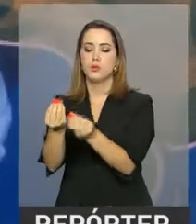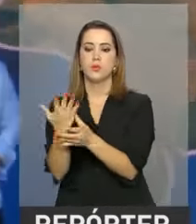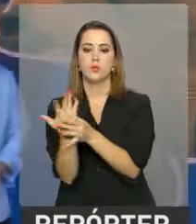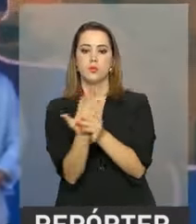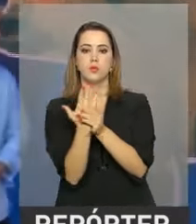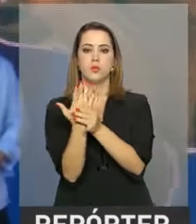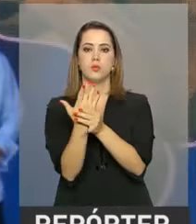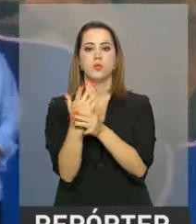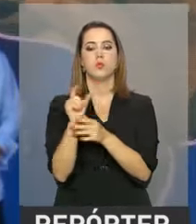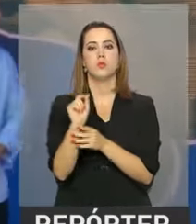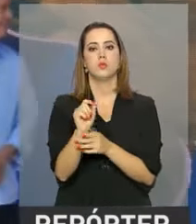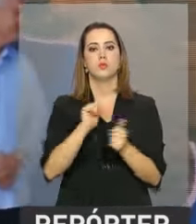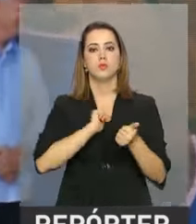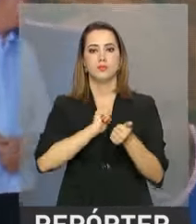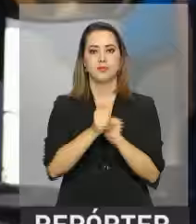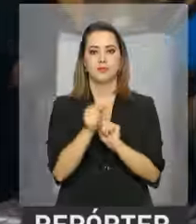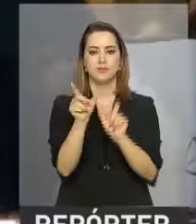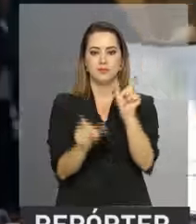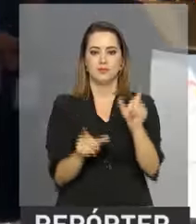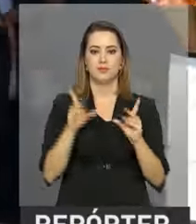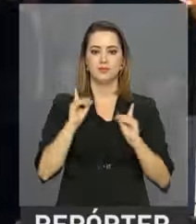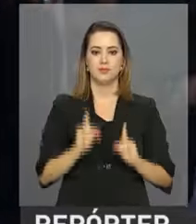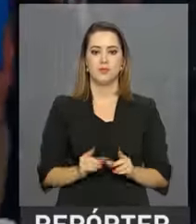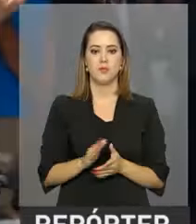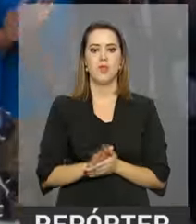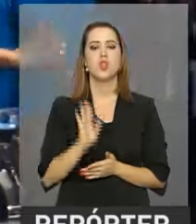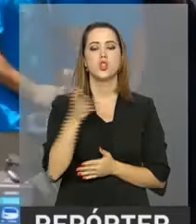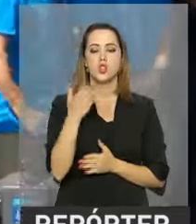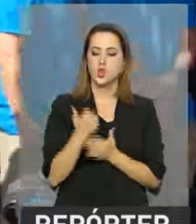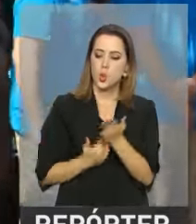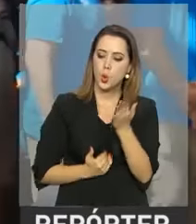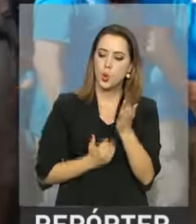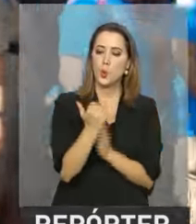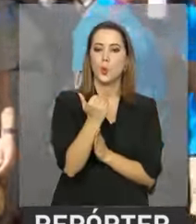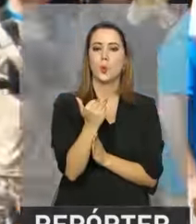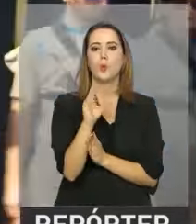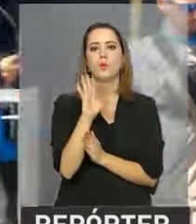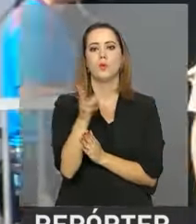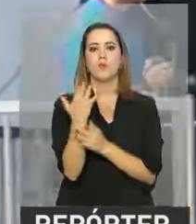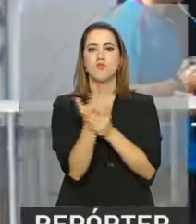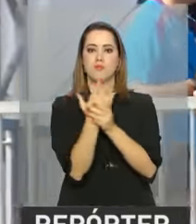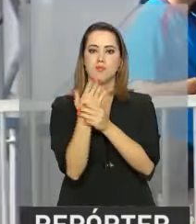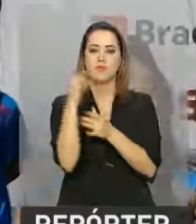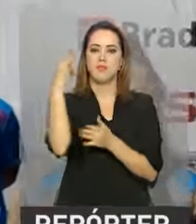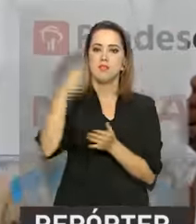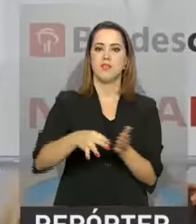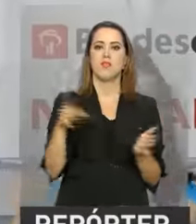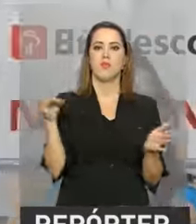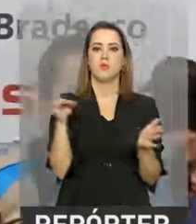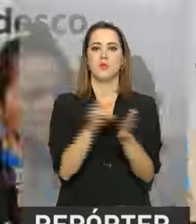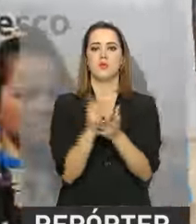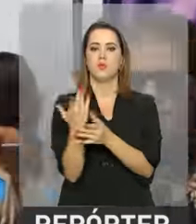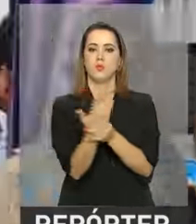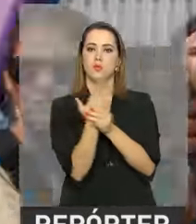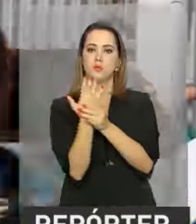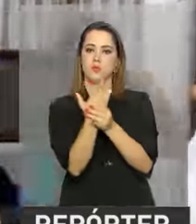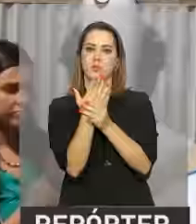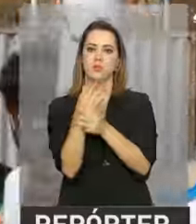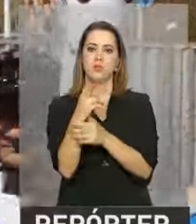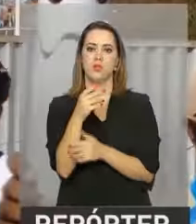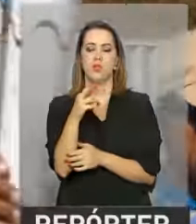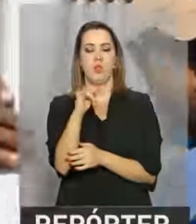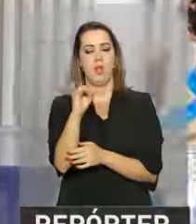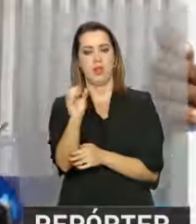paralímpico Cláudio Irineu da Silva. Está acesa oficialmente a tocha paralímpica